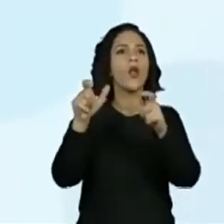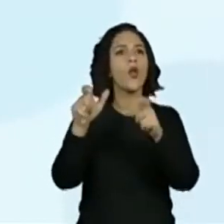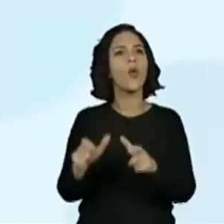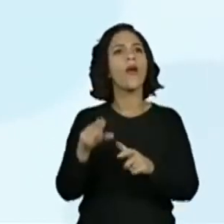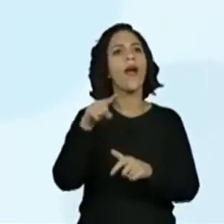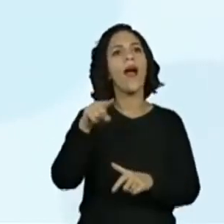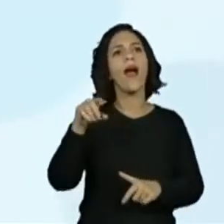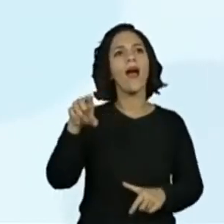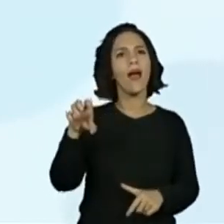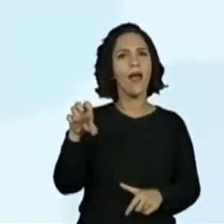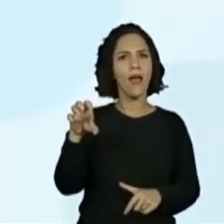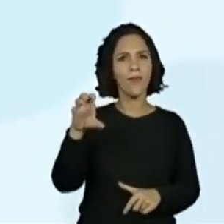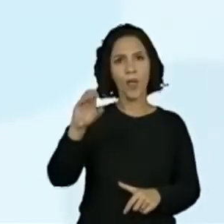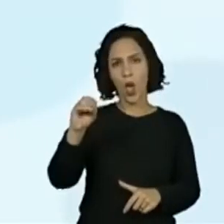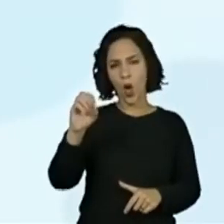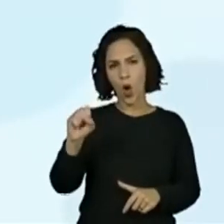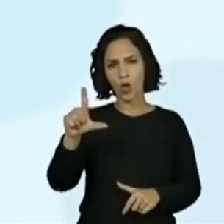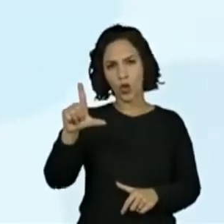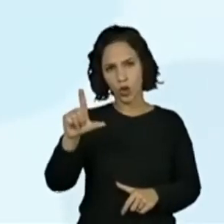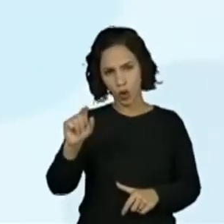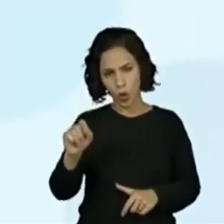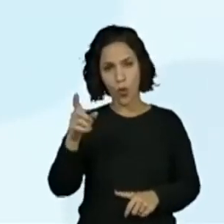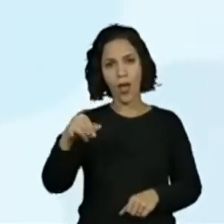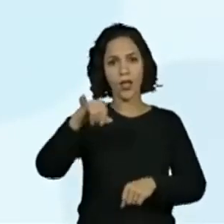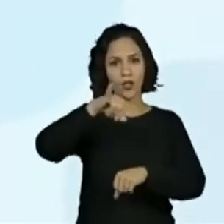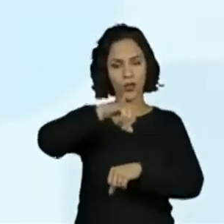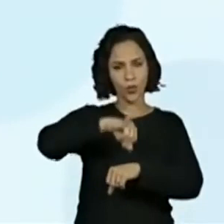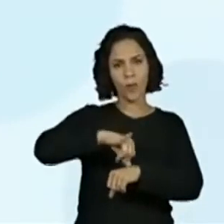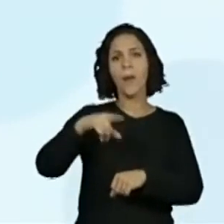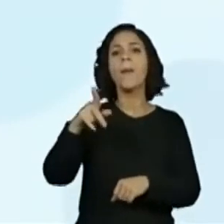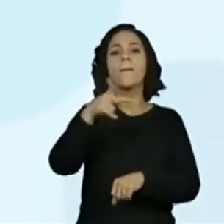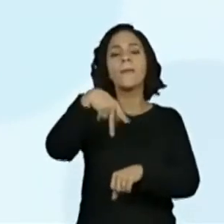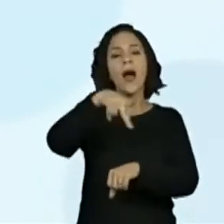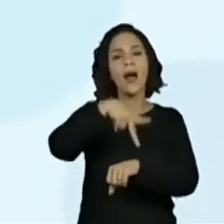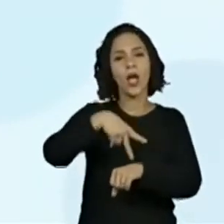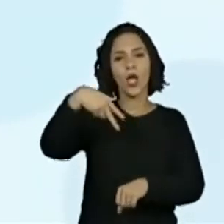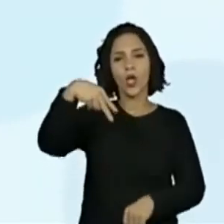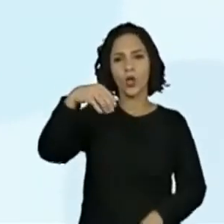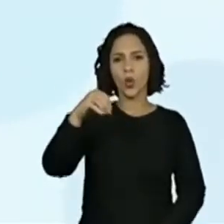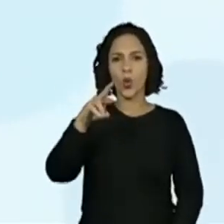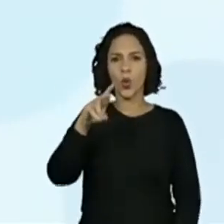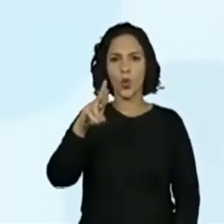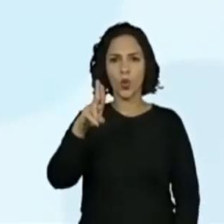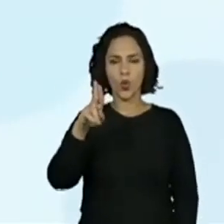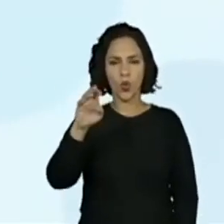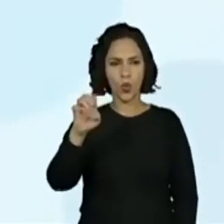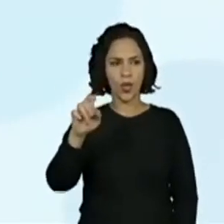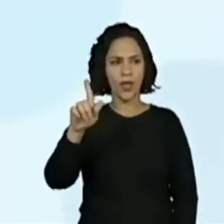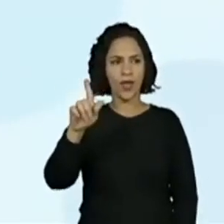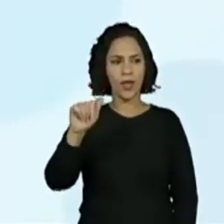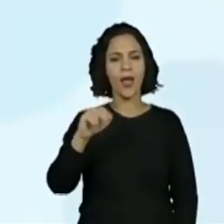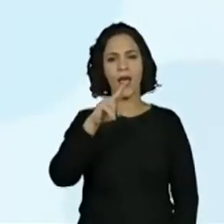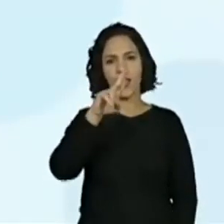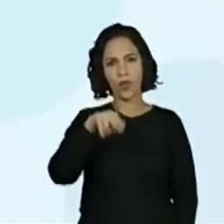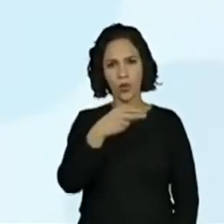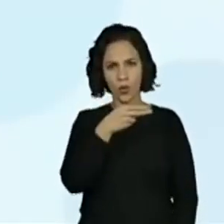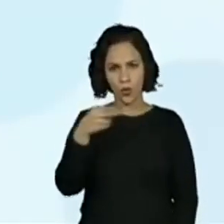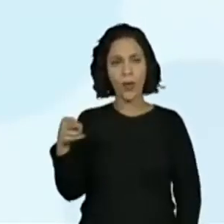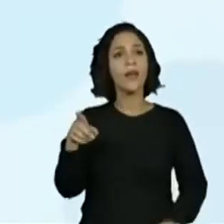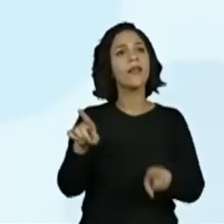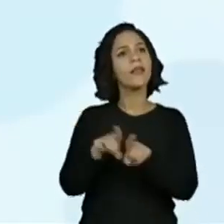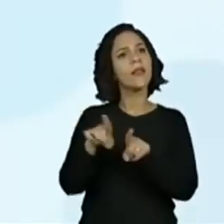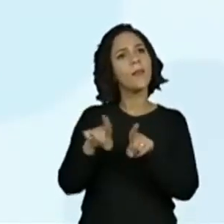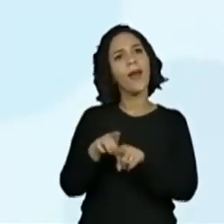da Noruega, e Estocolmo, capital da Suécia, em 10 de dezembro, com poucas pessoas para